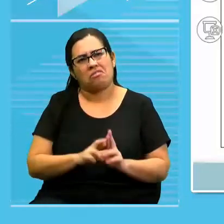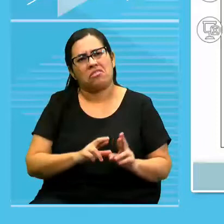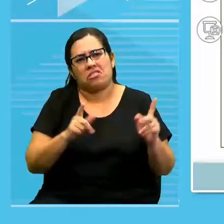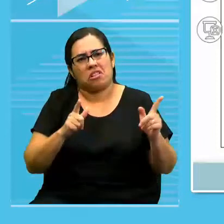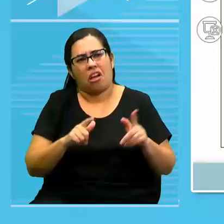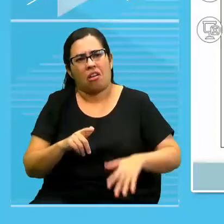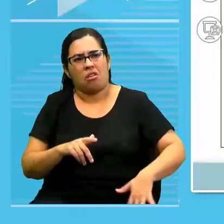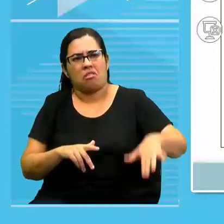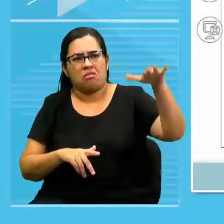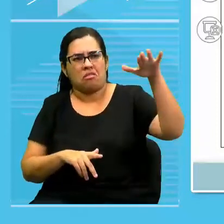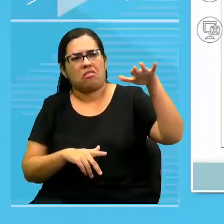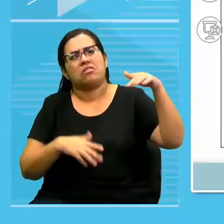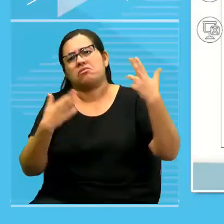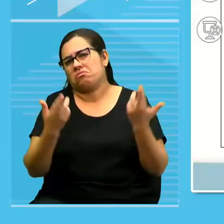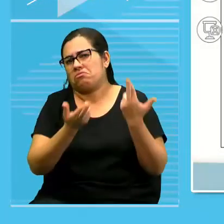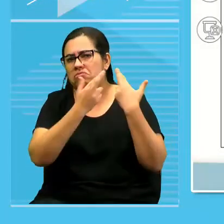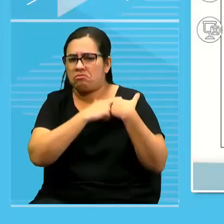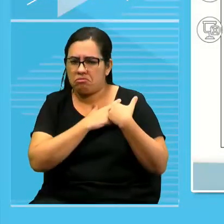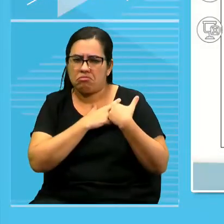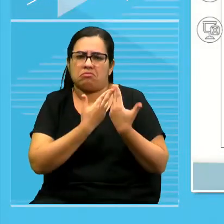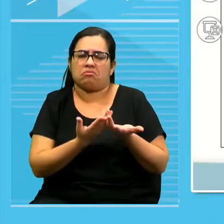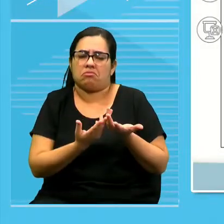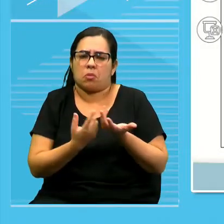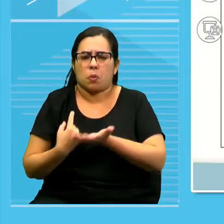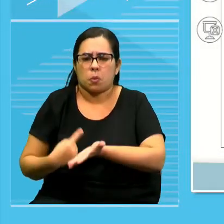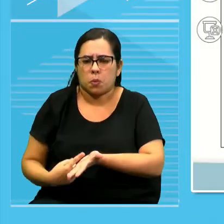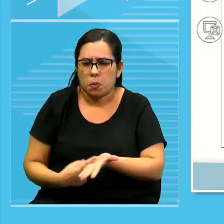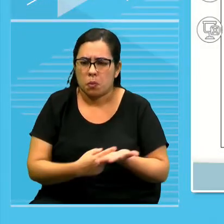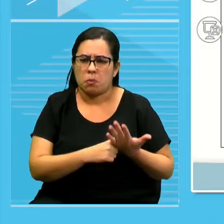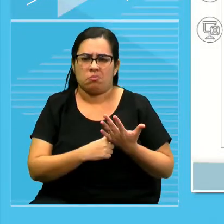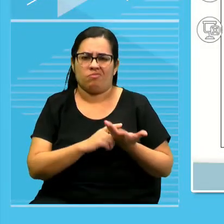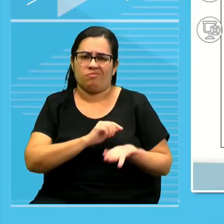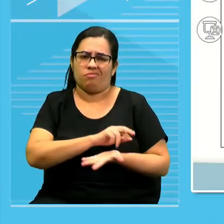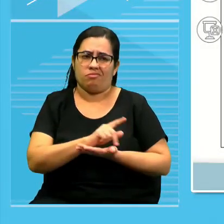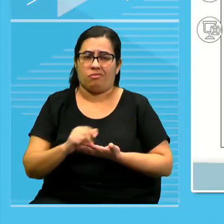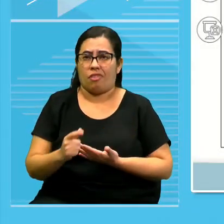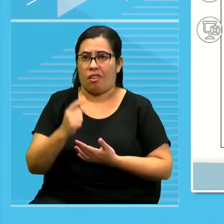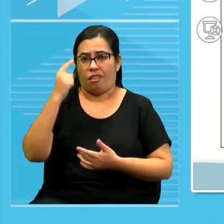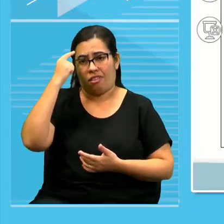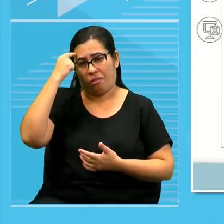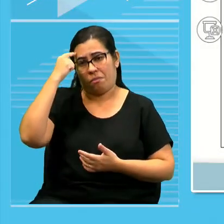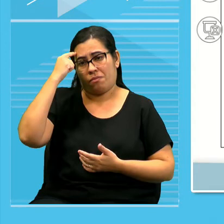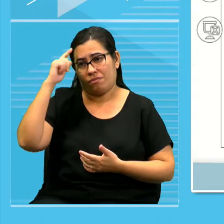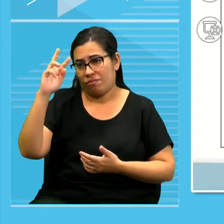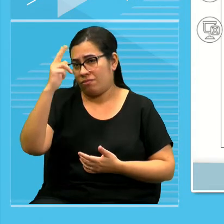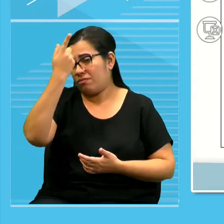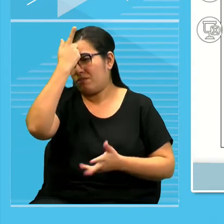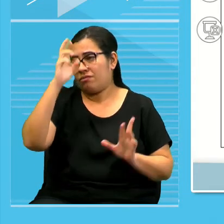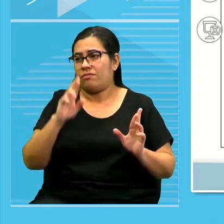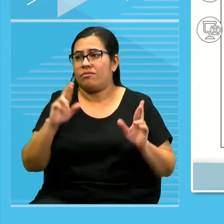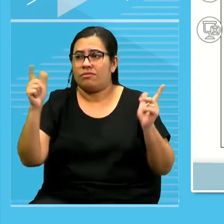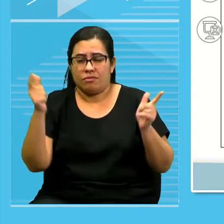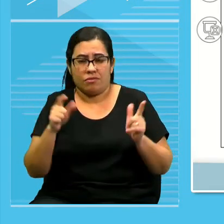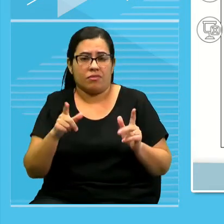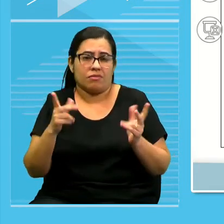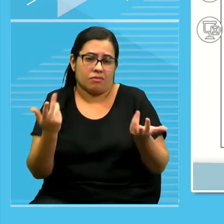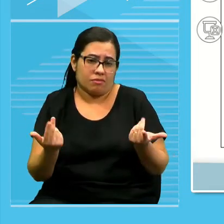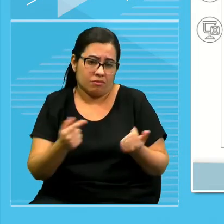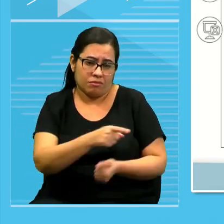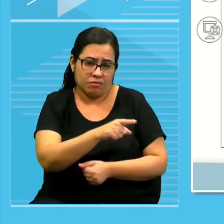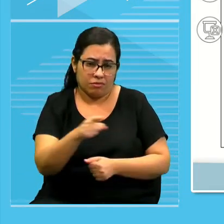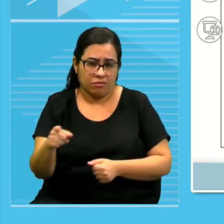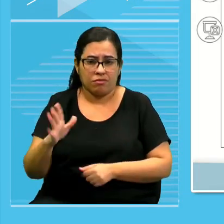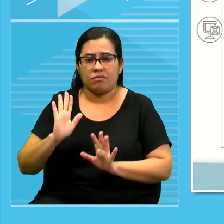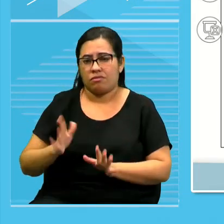adulta com responsabilidade com compromissos e eu penso de uma outra forma da mesma forma que você aí né que